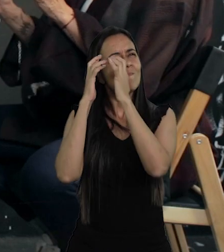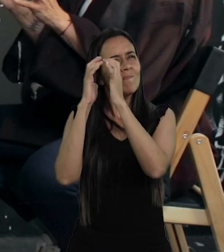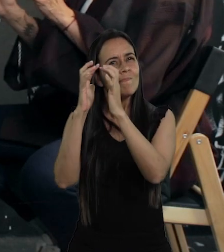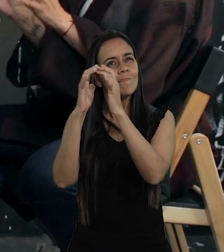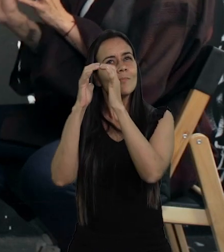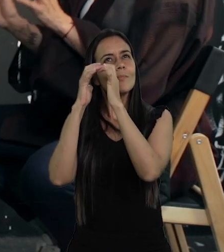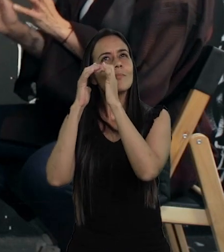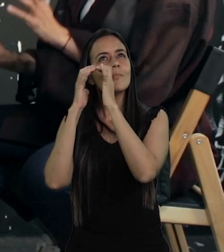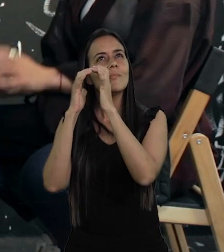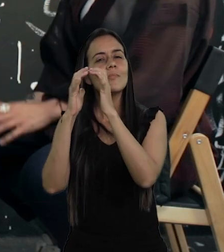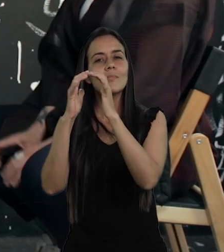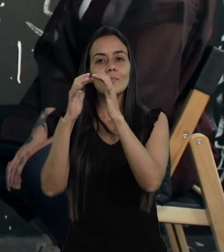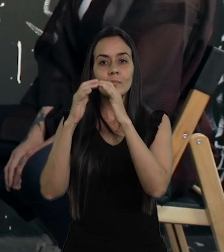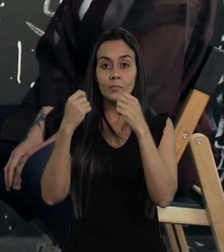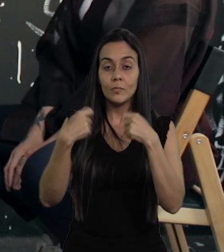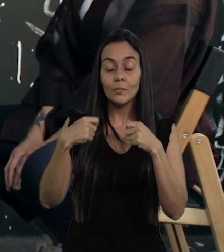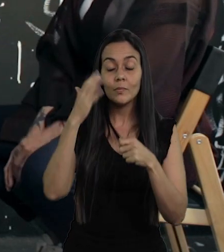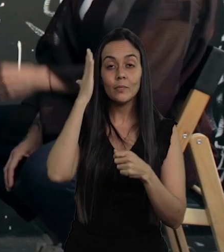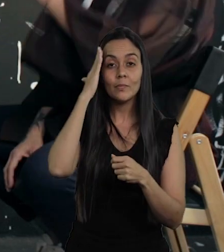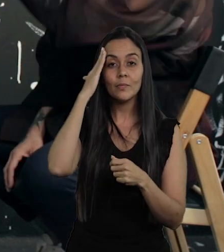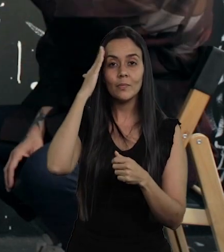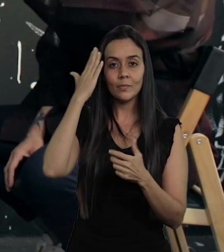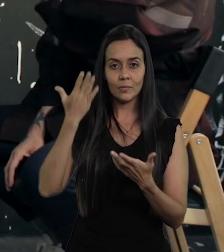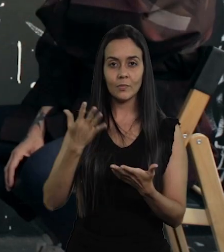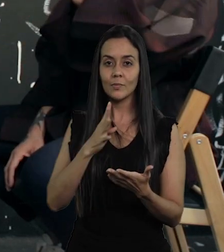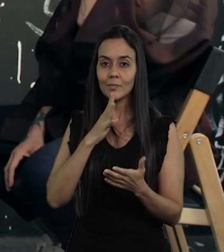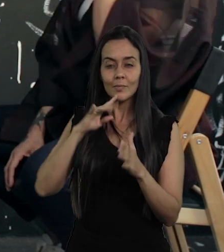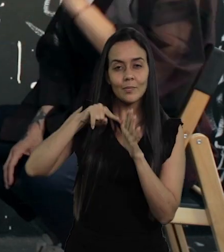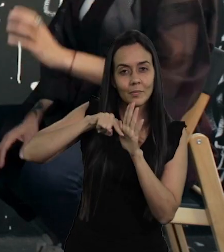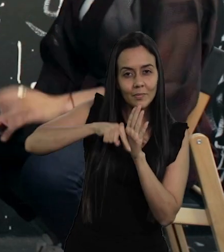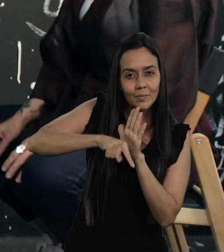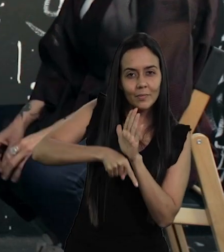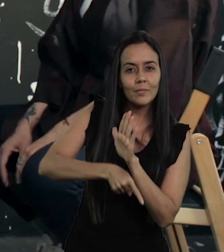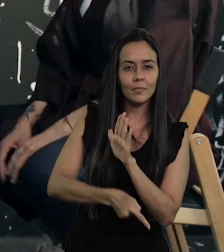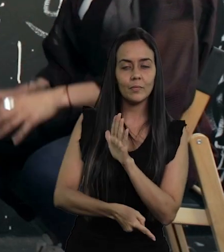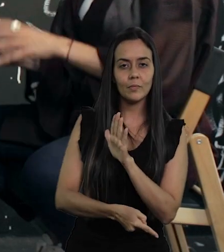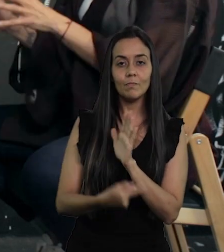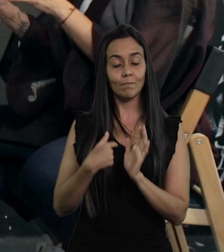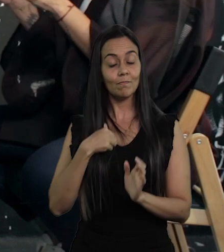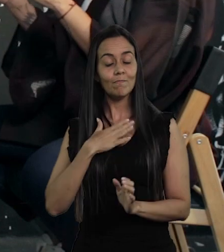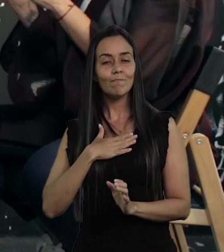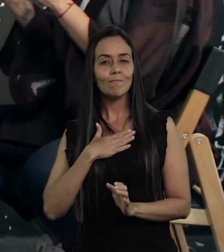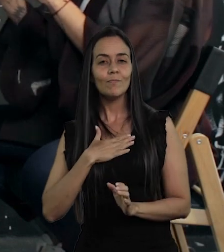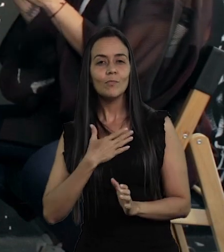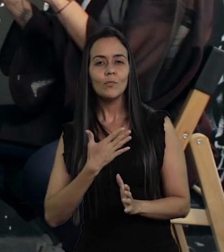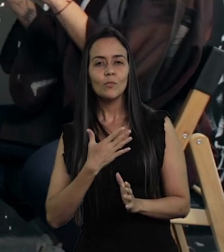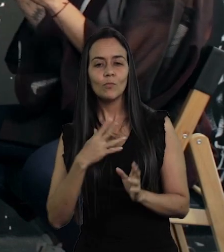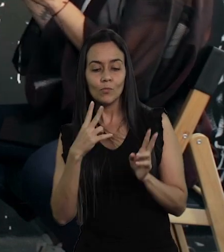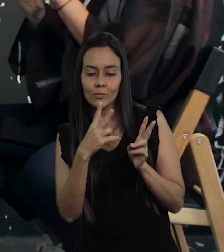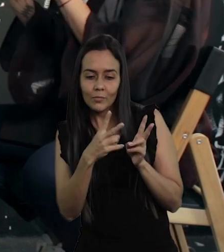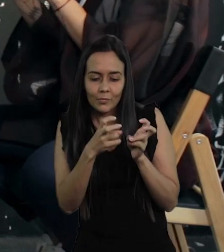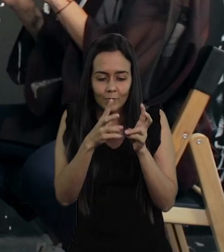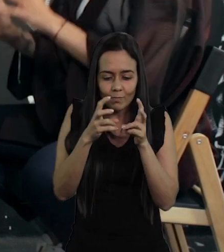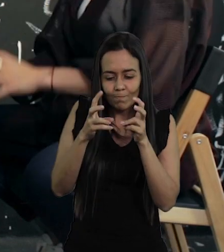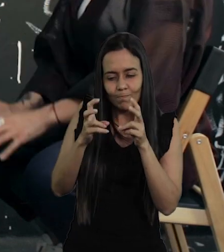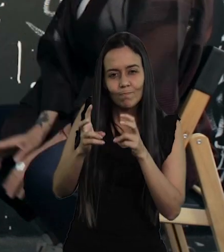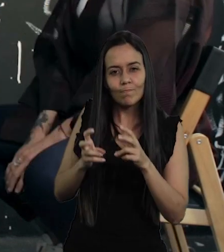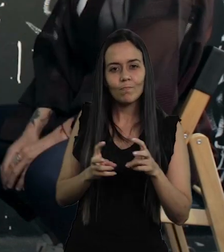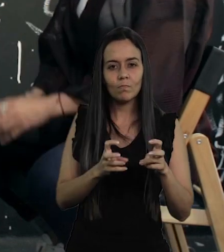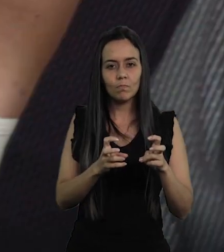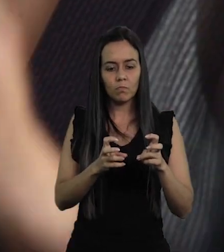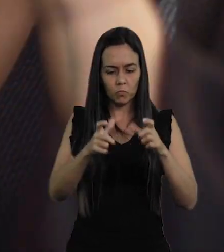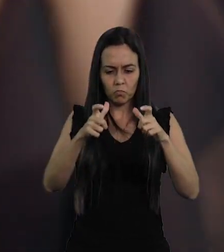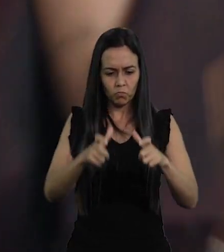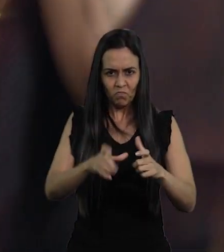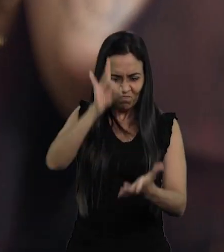esse espaço entre, né? Eu gosto muito, Gal, desse alhures, assim, sabe? Sim. Desse não lugar. Sim.